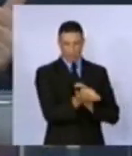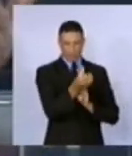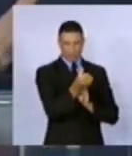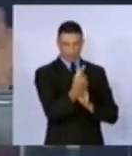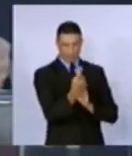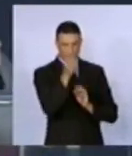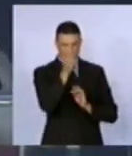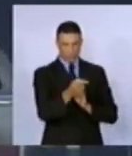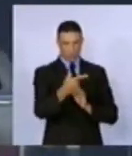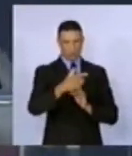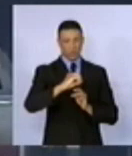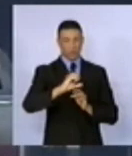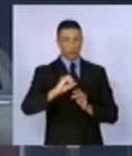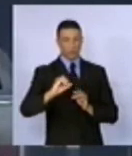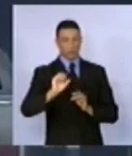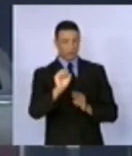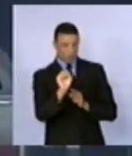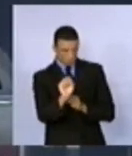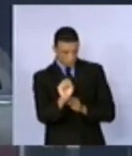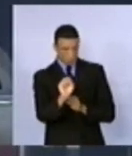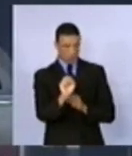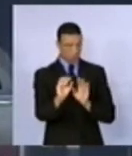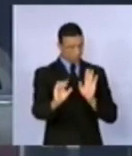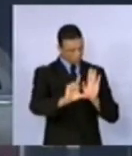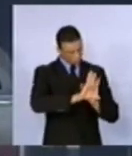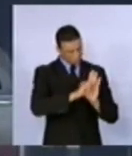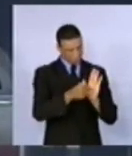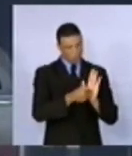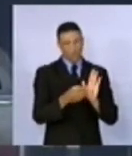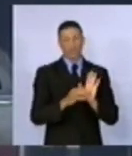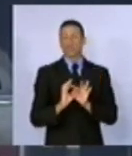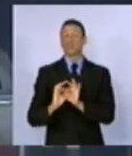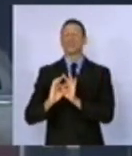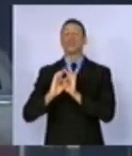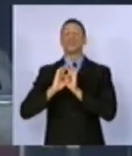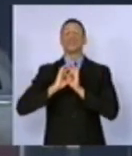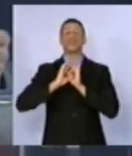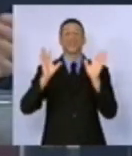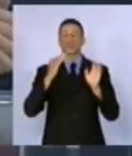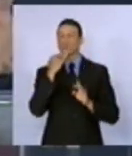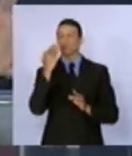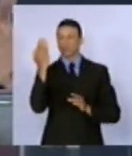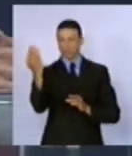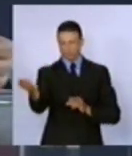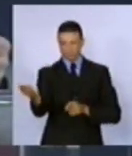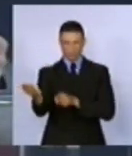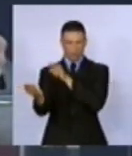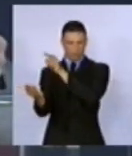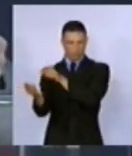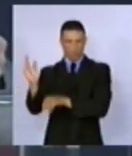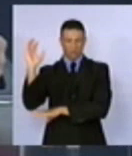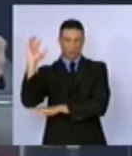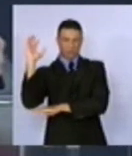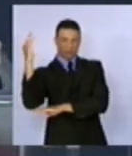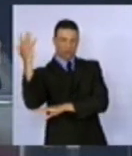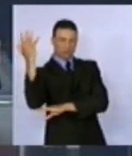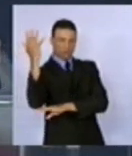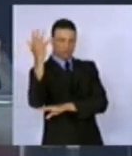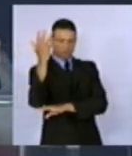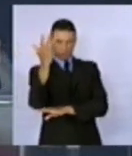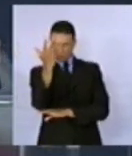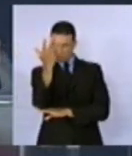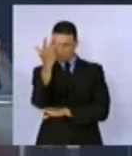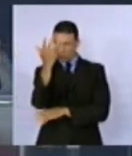que permite o uso para atividades agrossilvopastoris florestais e estabelecendo conceitos e critérios para